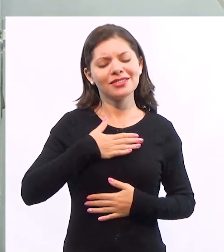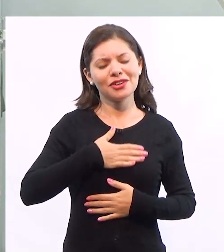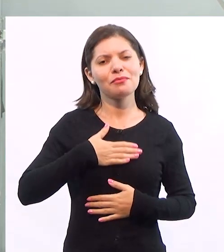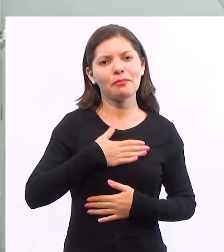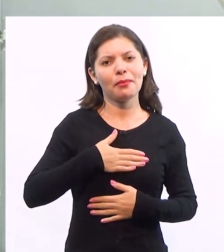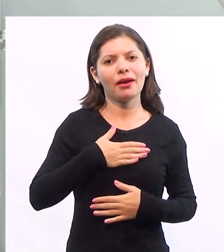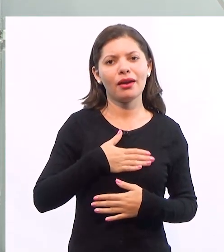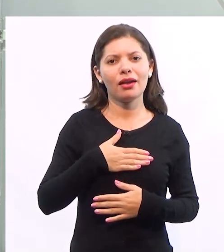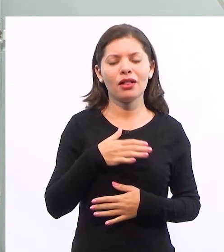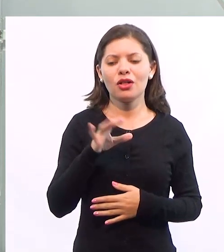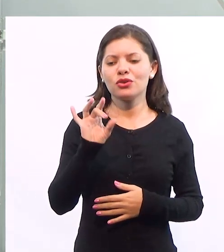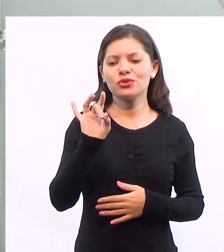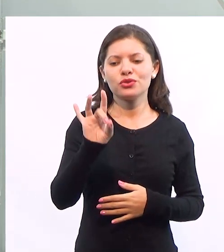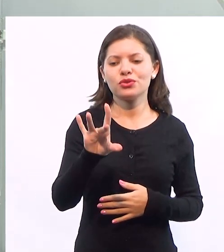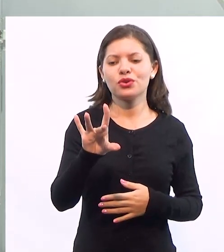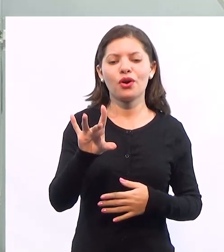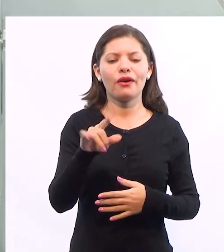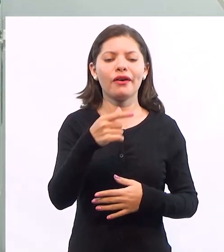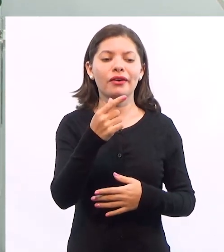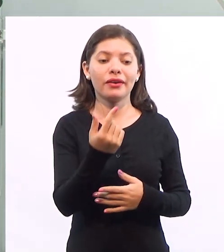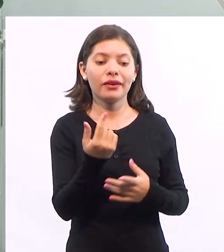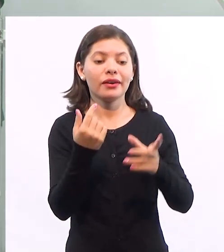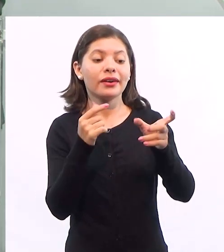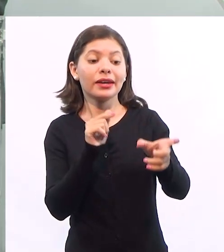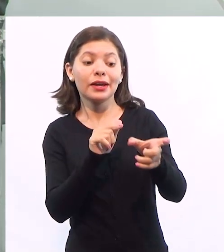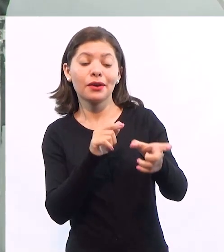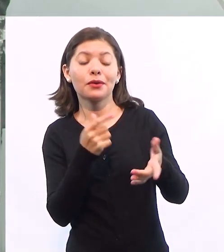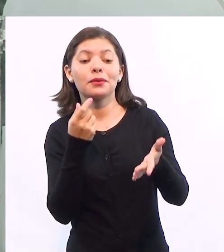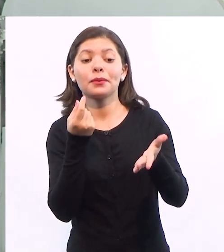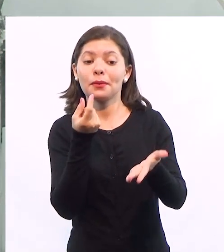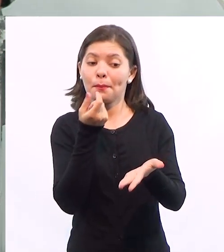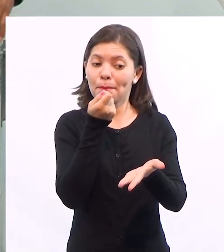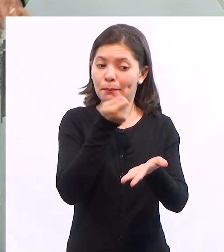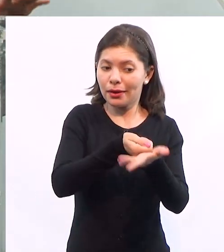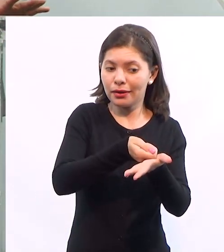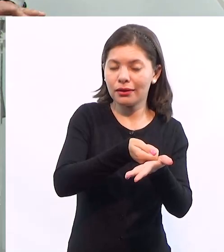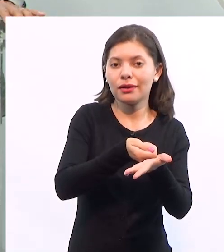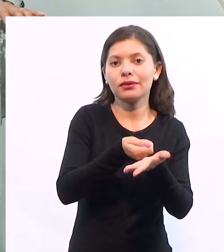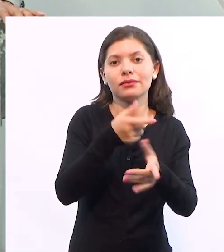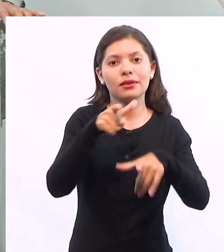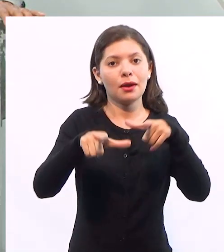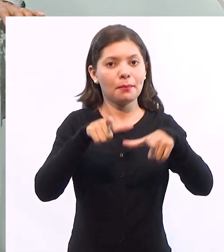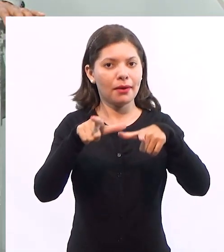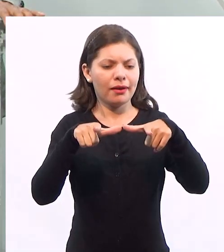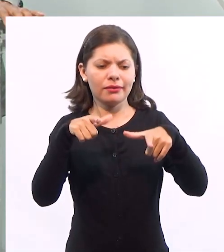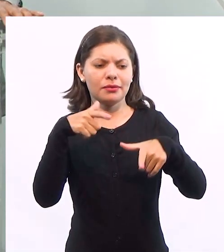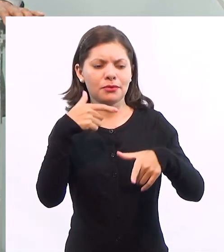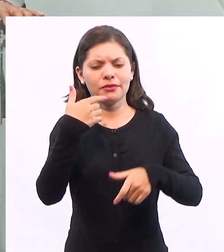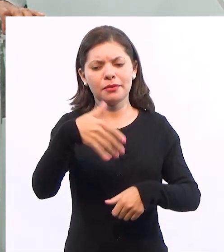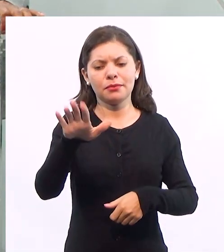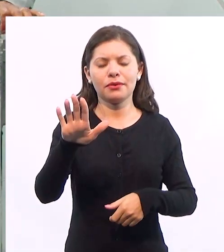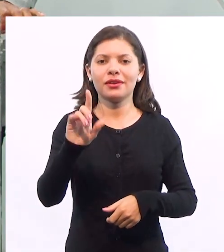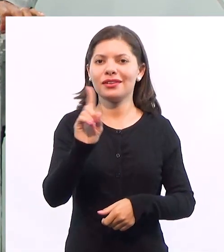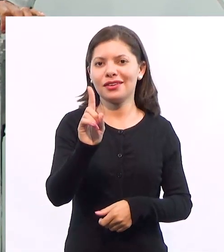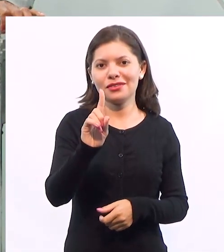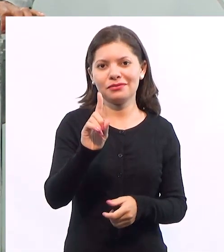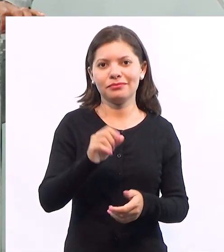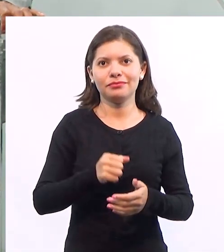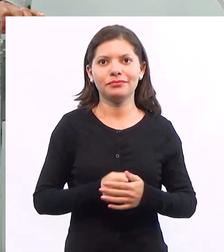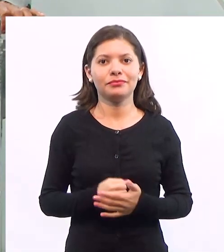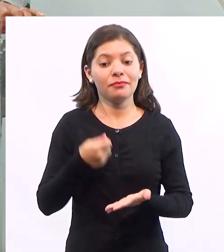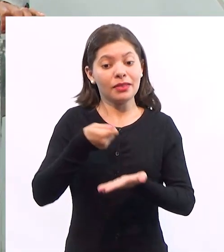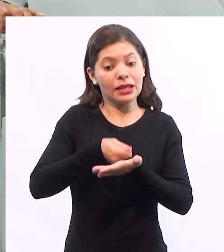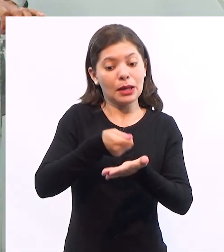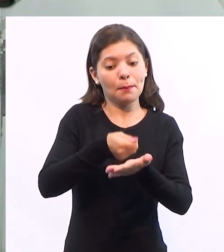um recurso, né? Opa, estou te pagando aqui, você faz o seu trabalho e vai embora. Não. Ele recebia atenção como